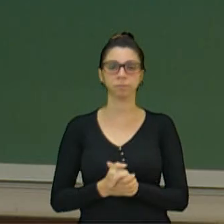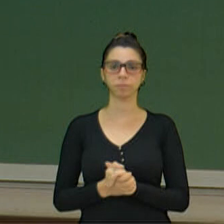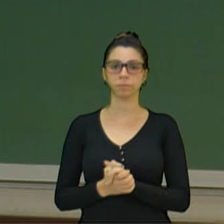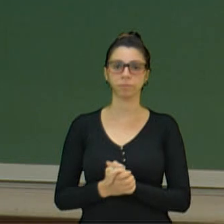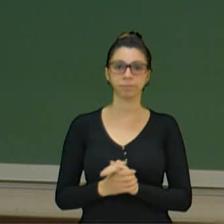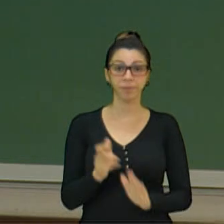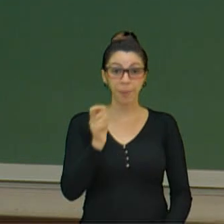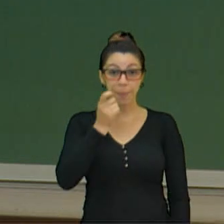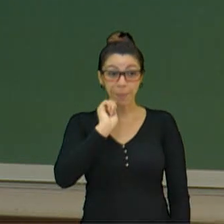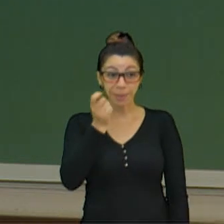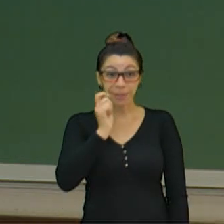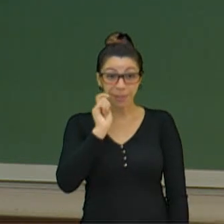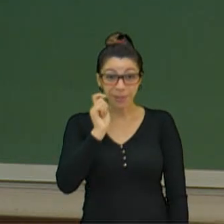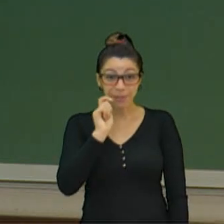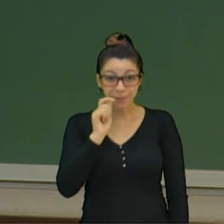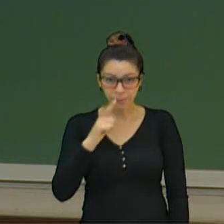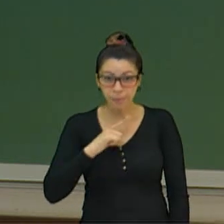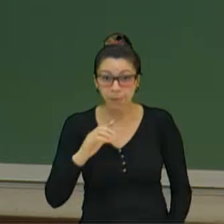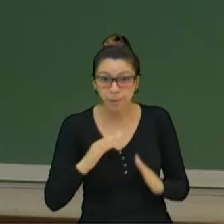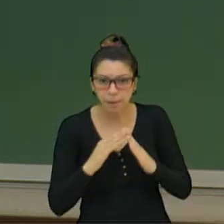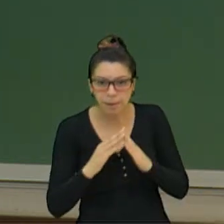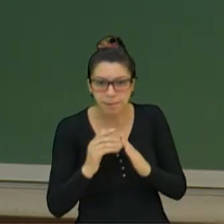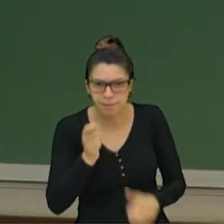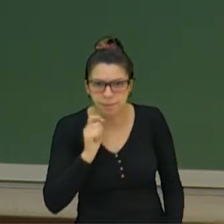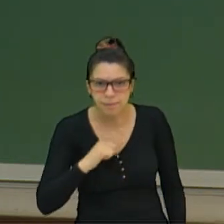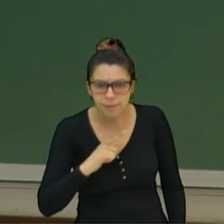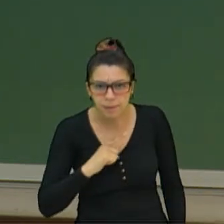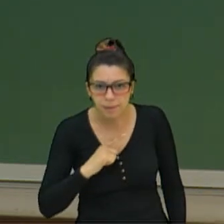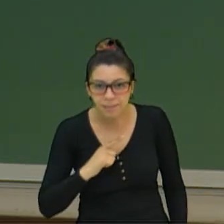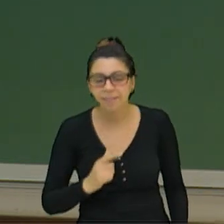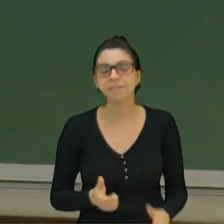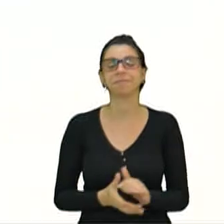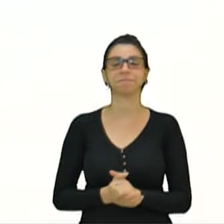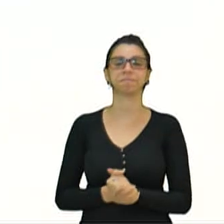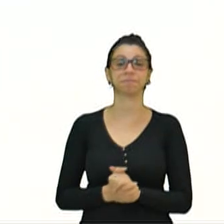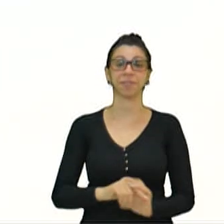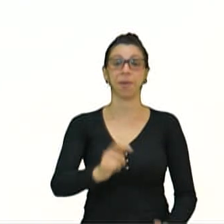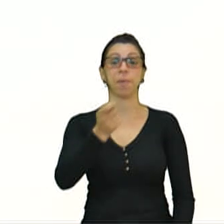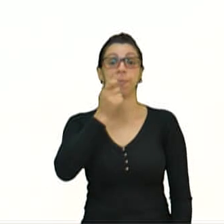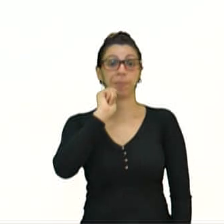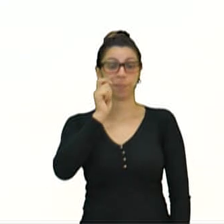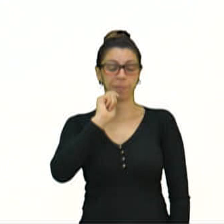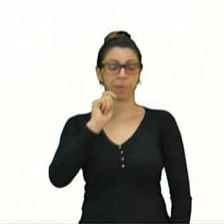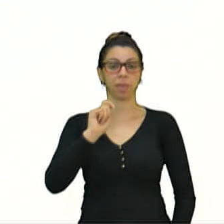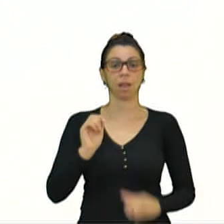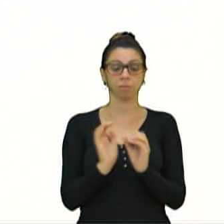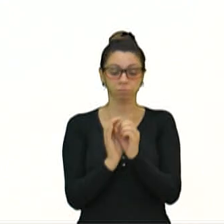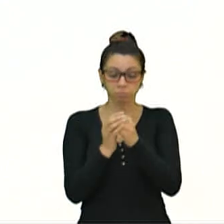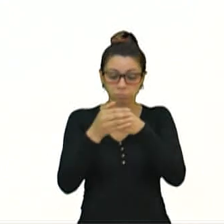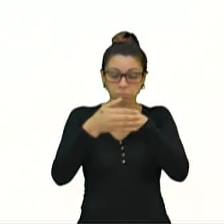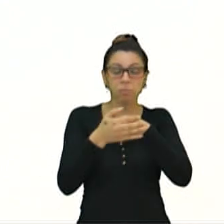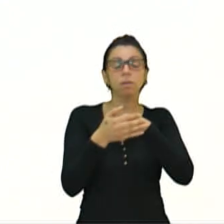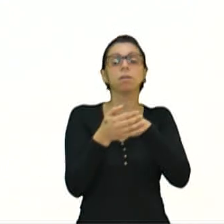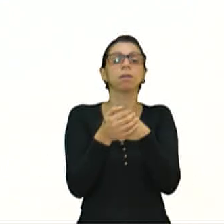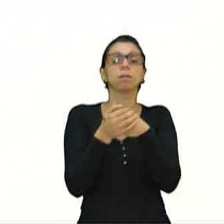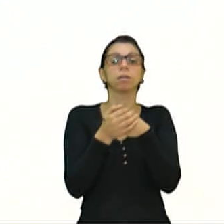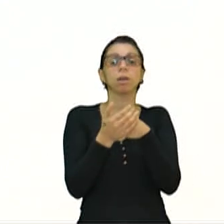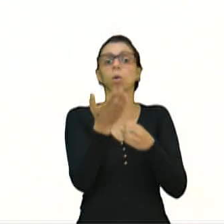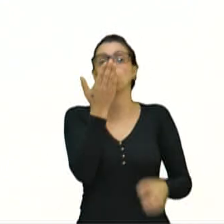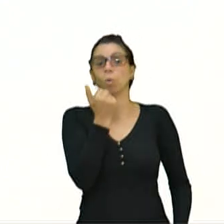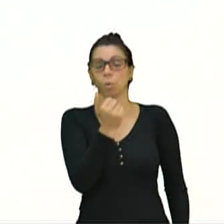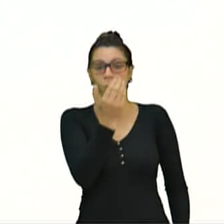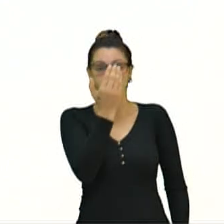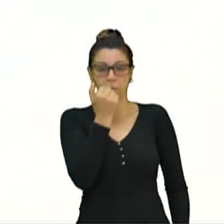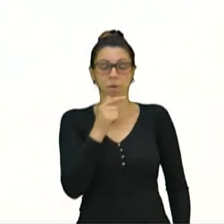o pinhão. Na tua casa tem? Não acabou ainda? Então, é uma estrutura comestível produzida por pinheiros da